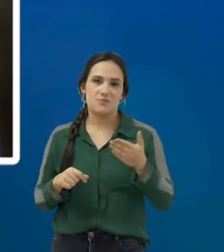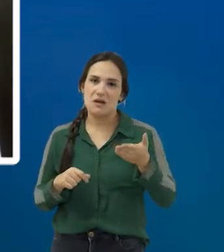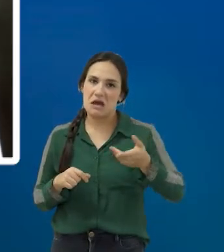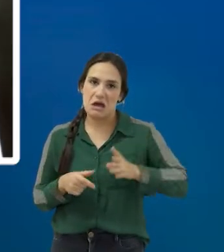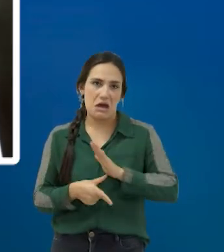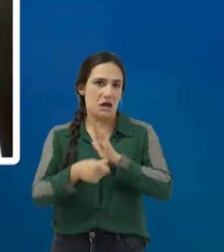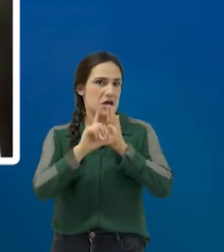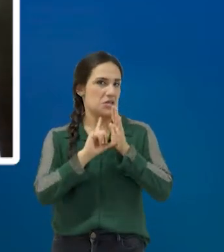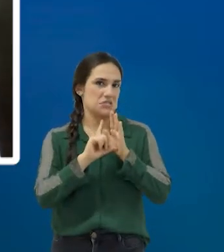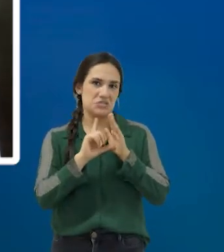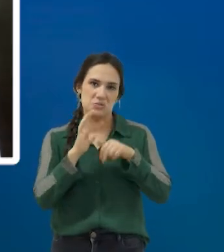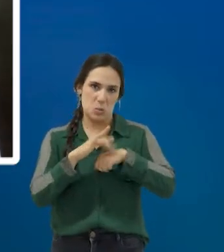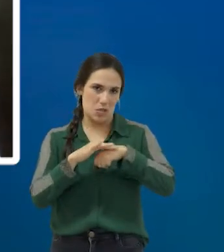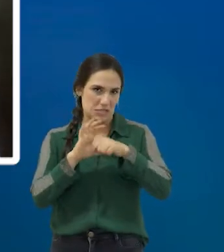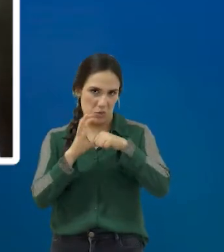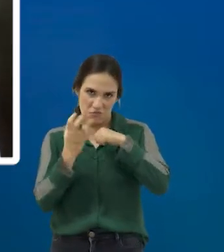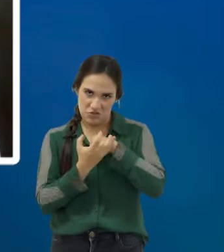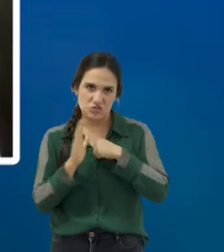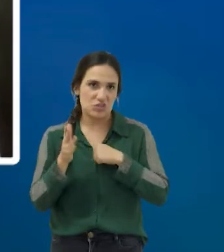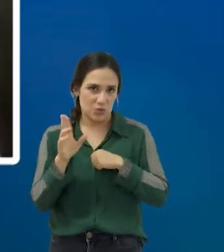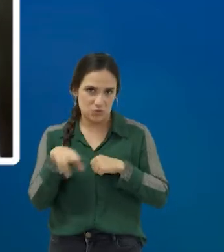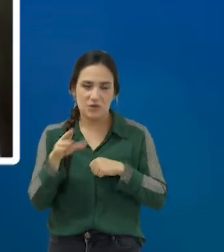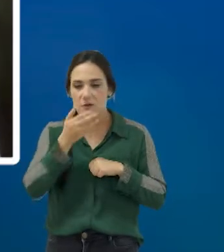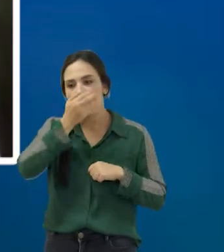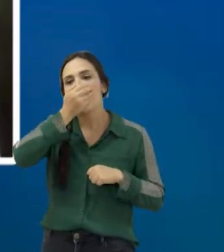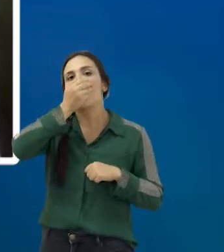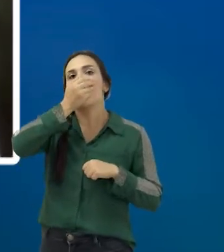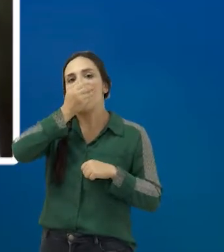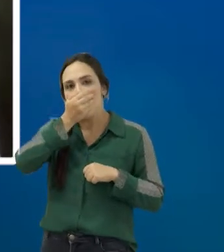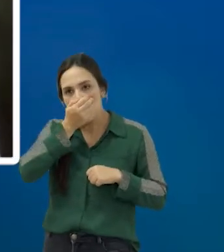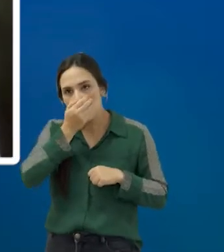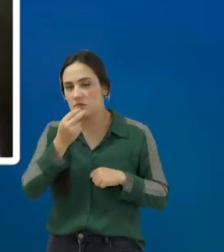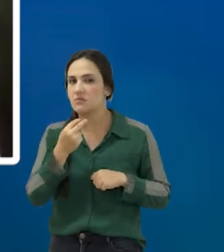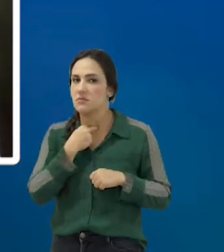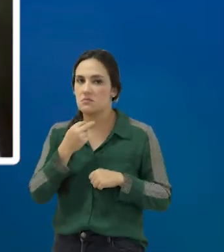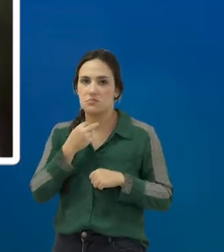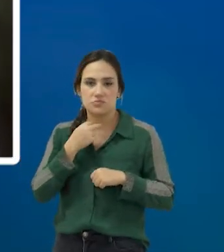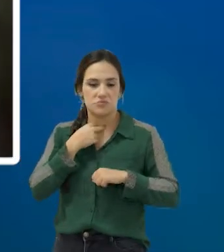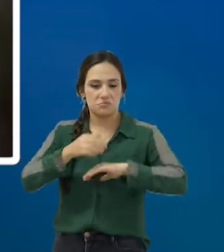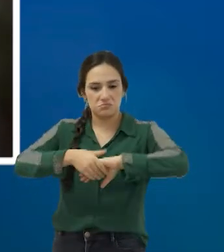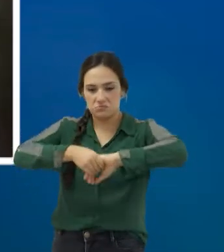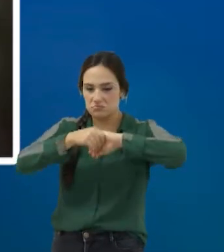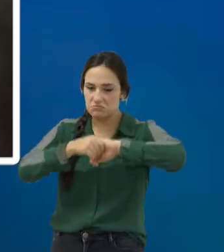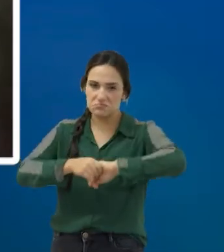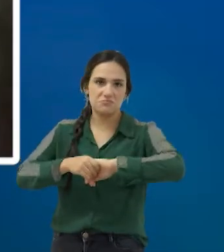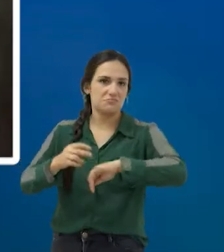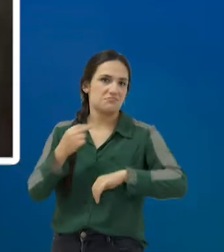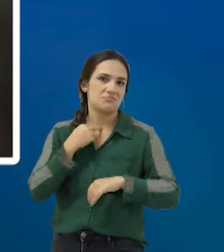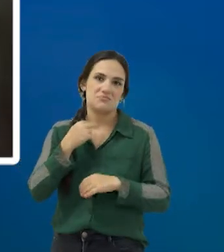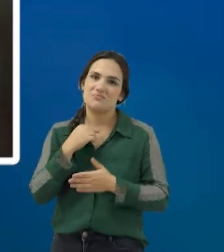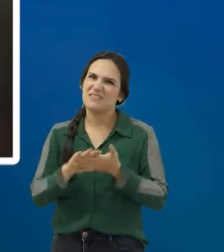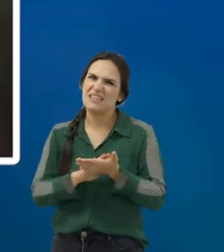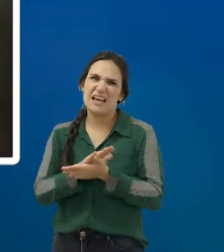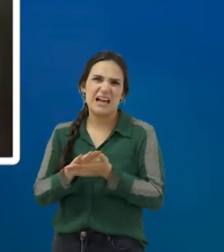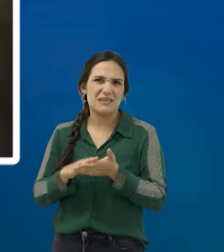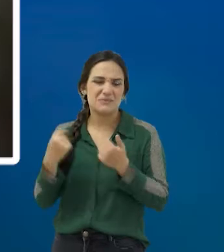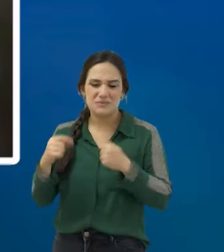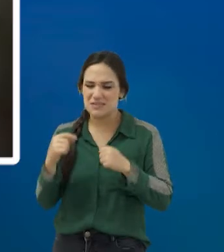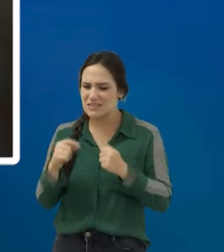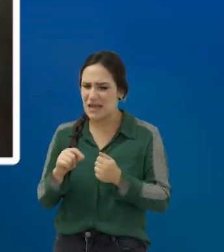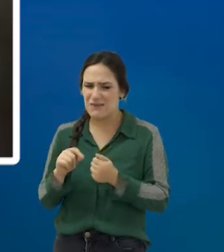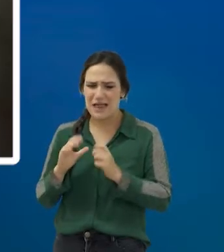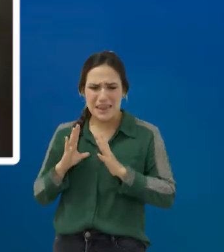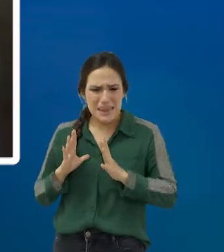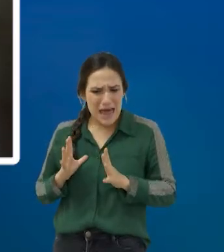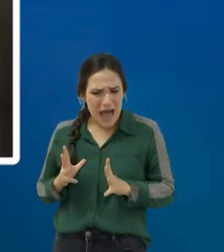dessa pandemia existir, não podia ter toque com as pessoas de cumprimentar pegando na mão, tinha que tomar um cuidado extremo com a higiene